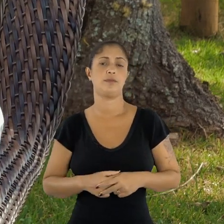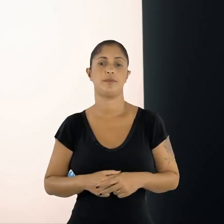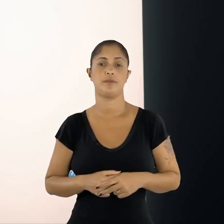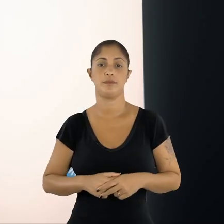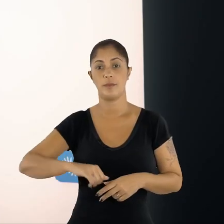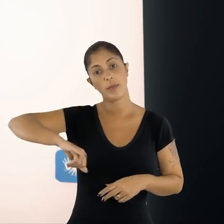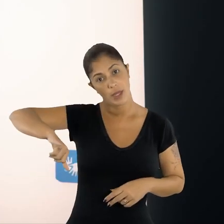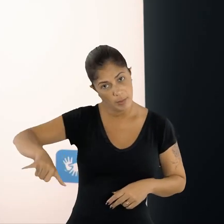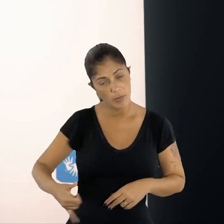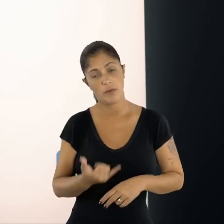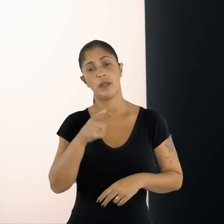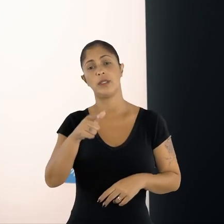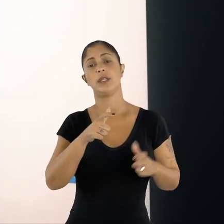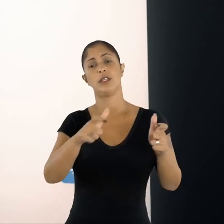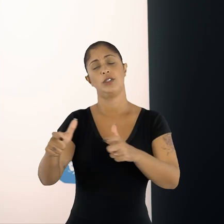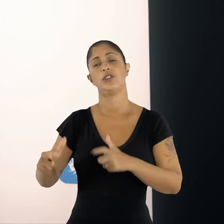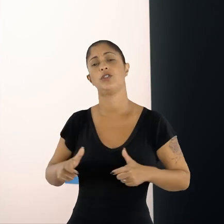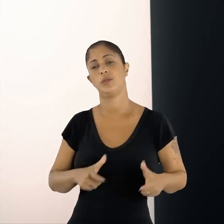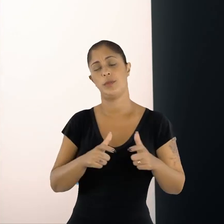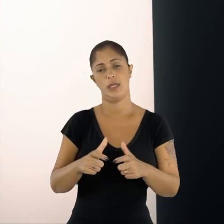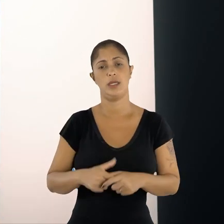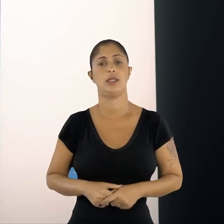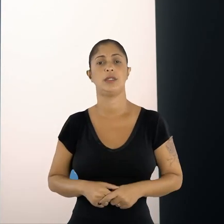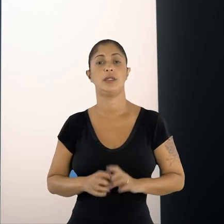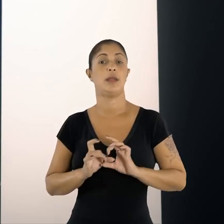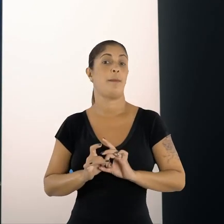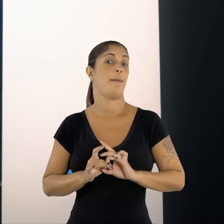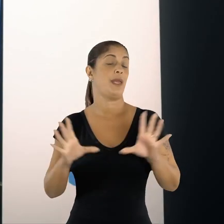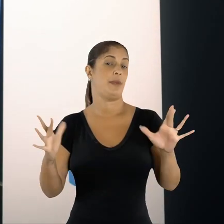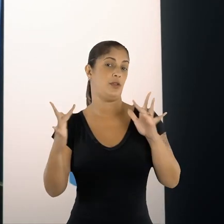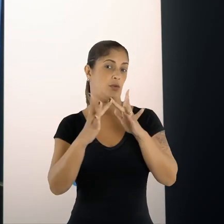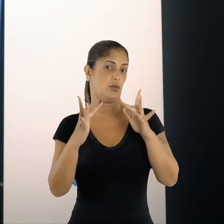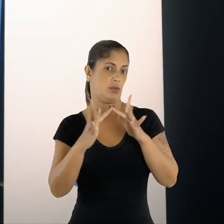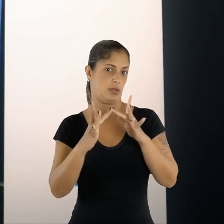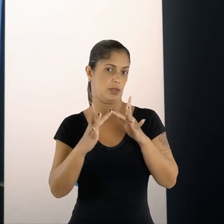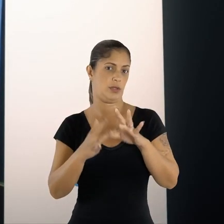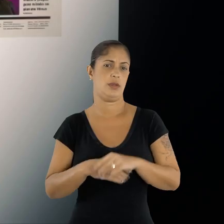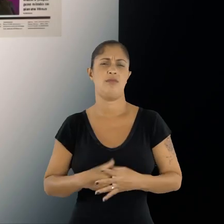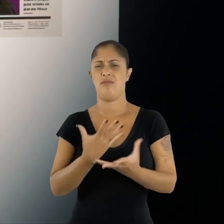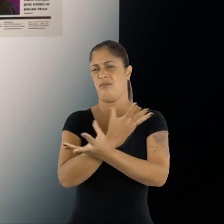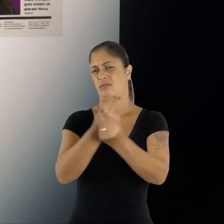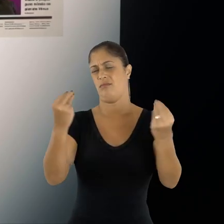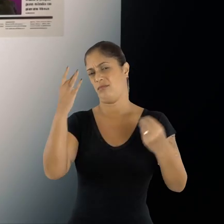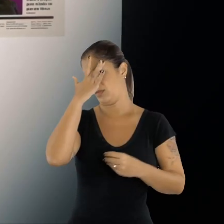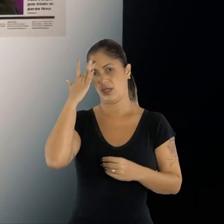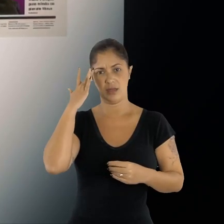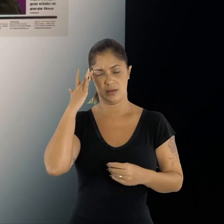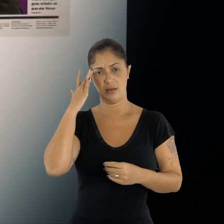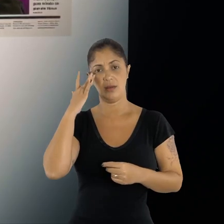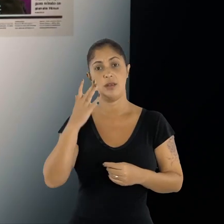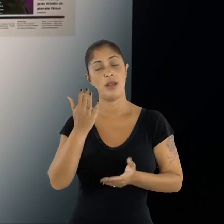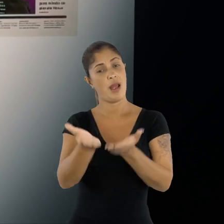juntos. Aproveitar esse espaço institucional, que ele te permite um contato com milhões de